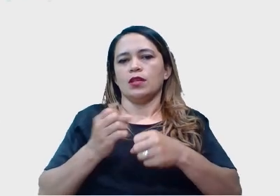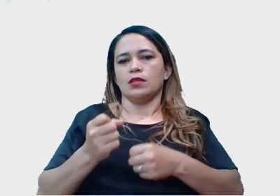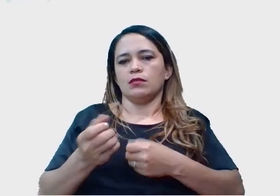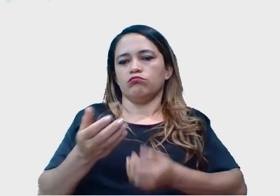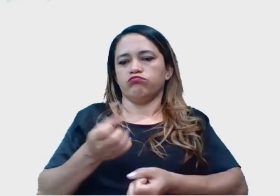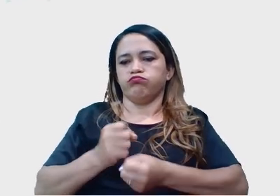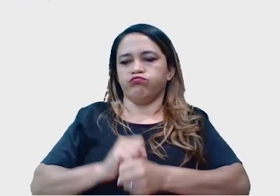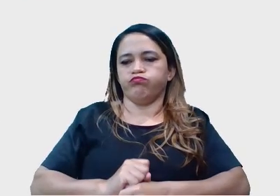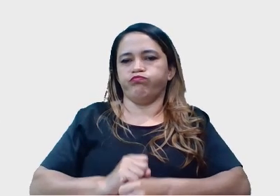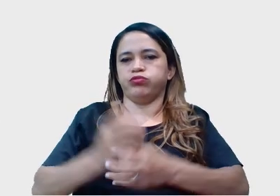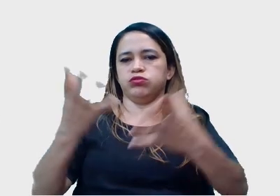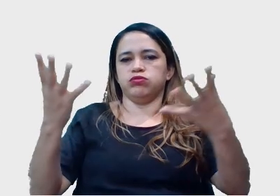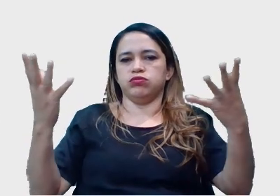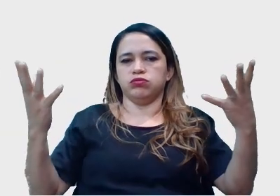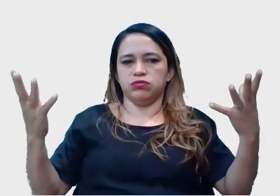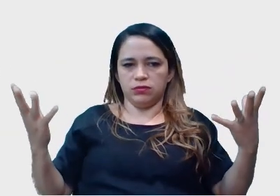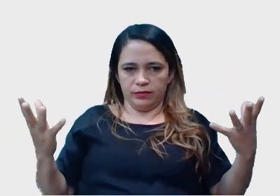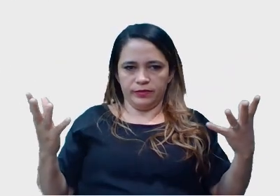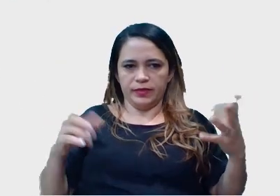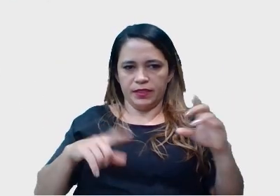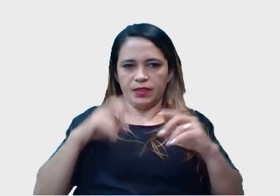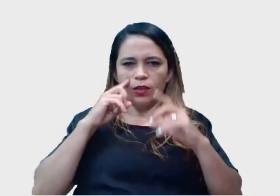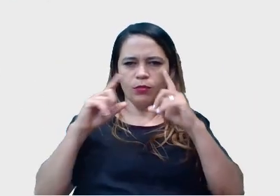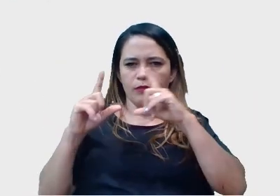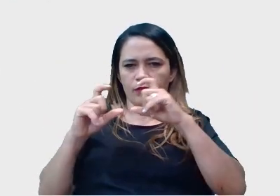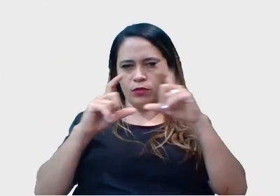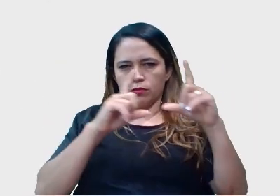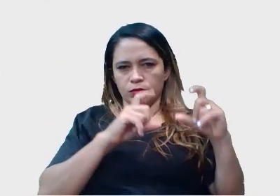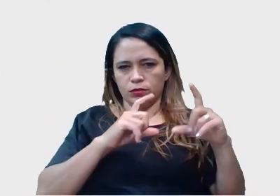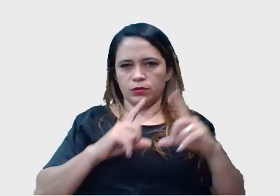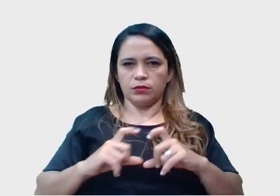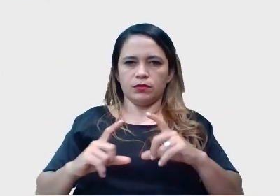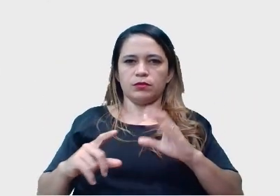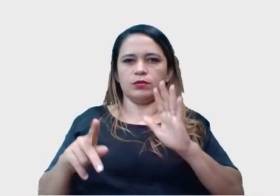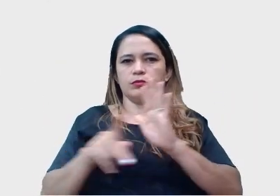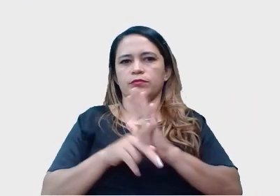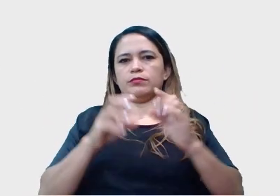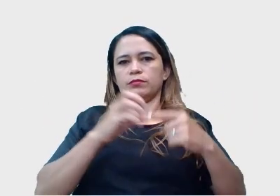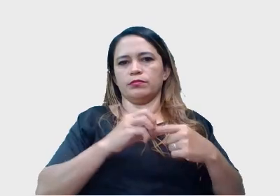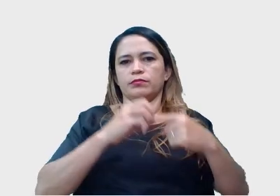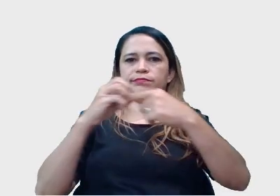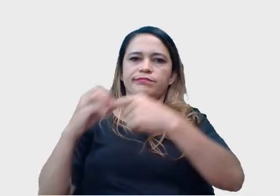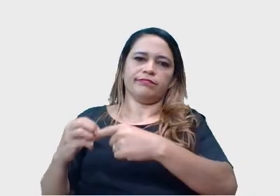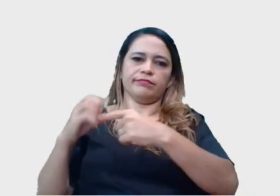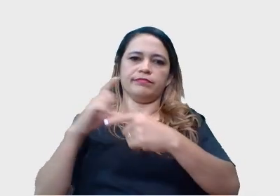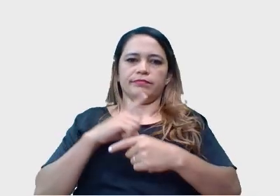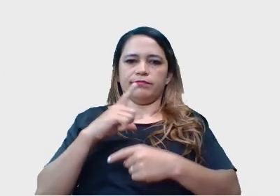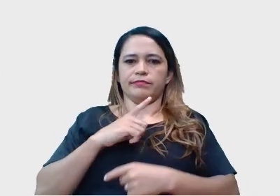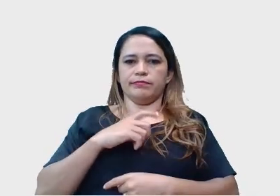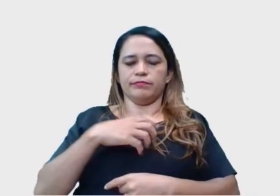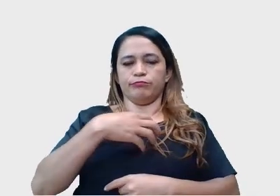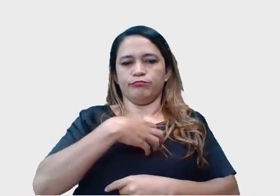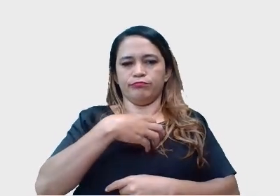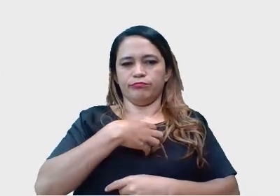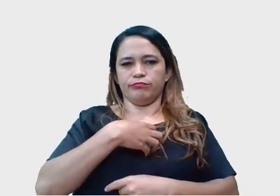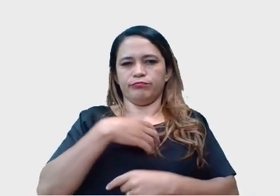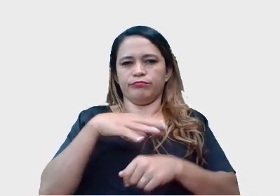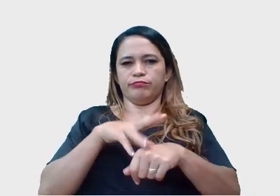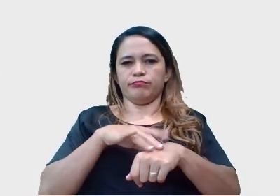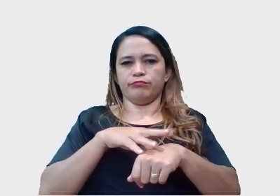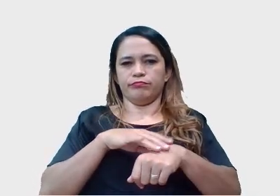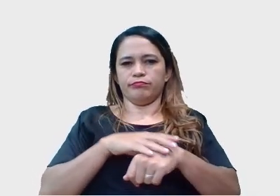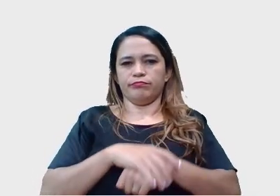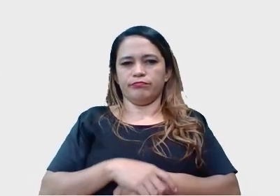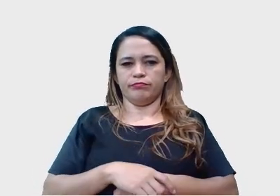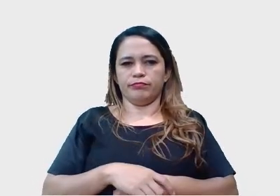bom? Aqui a gente tem algumas fotinhas do protozoário. Ele existe uma forma que é infectante, que é chamada de